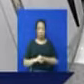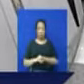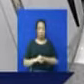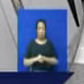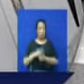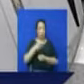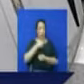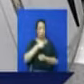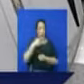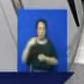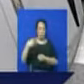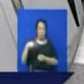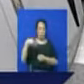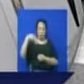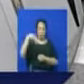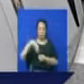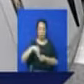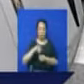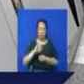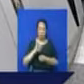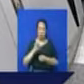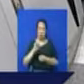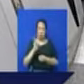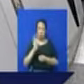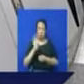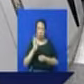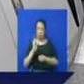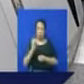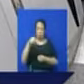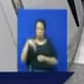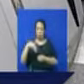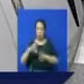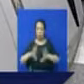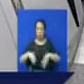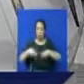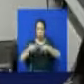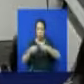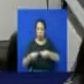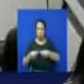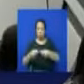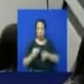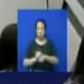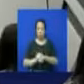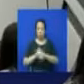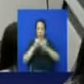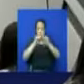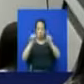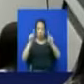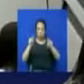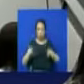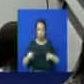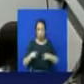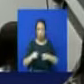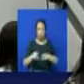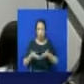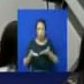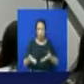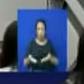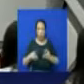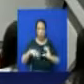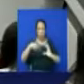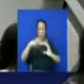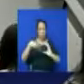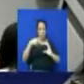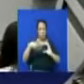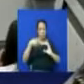que se coloque aqui na frente e possamos de forma solene fazer a entrega, a homenagem desta casa, da